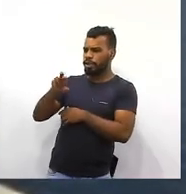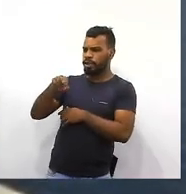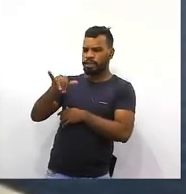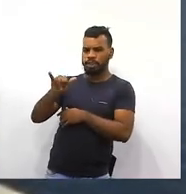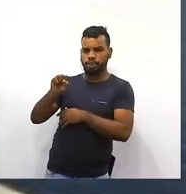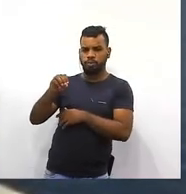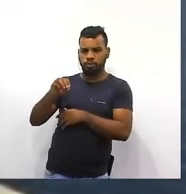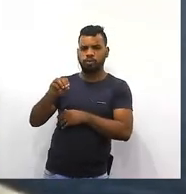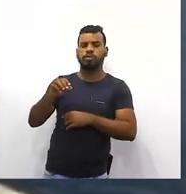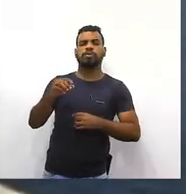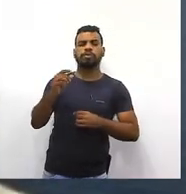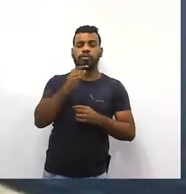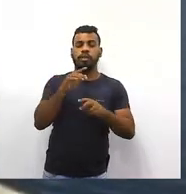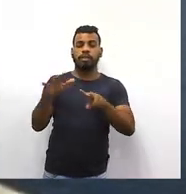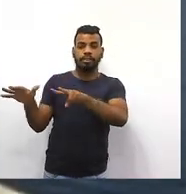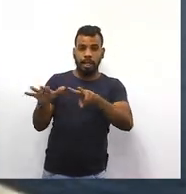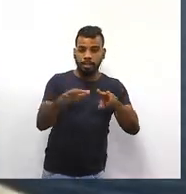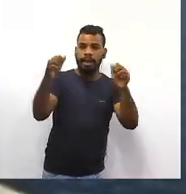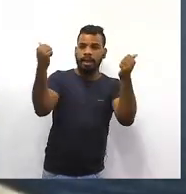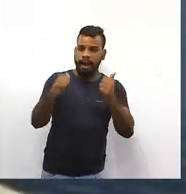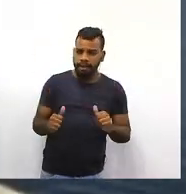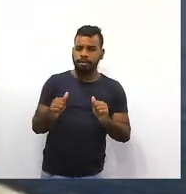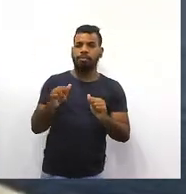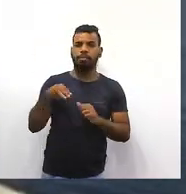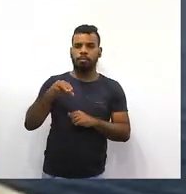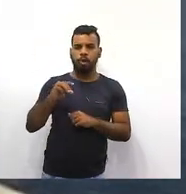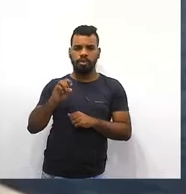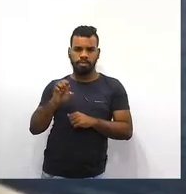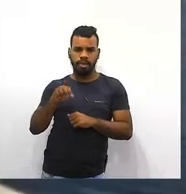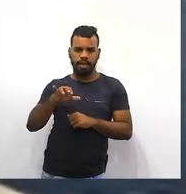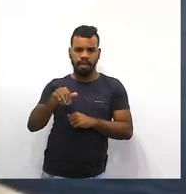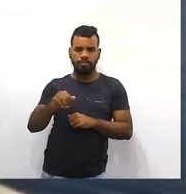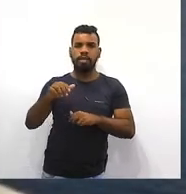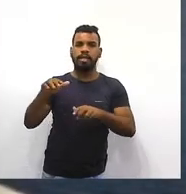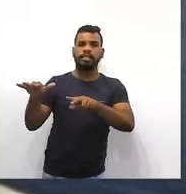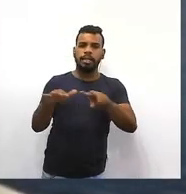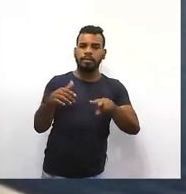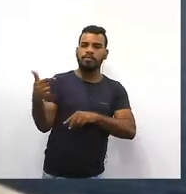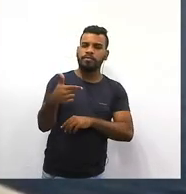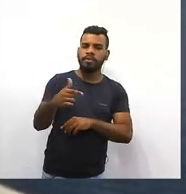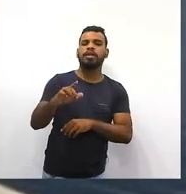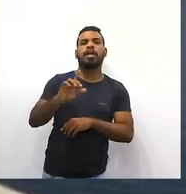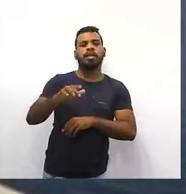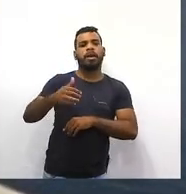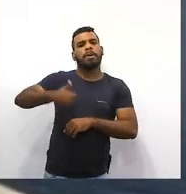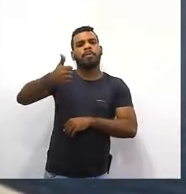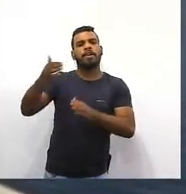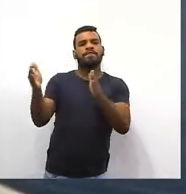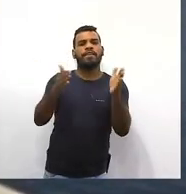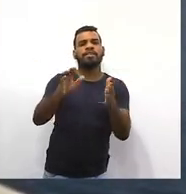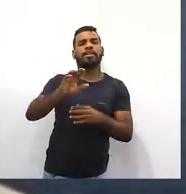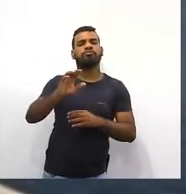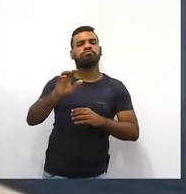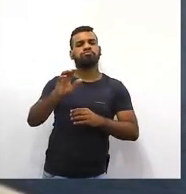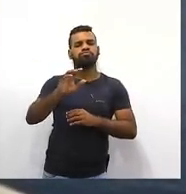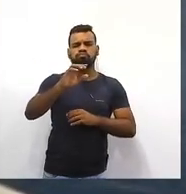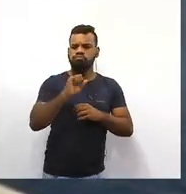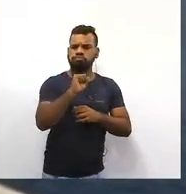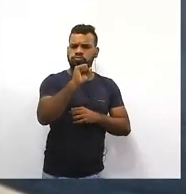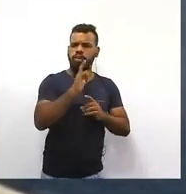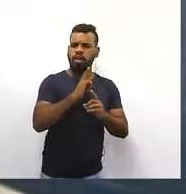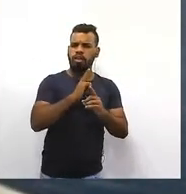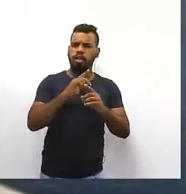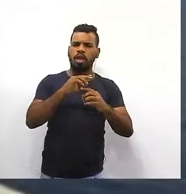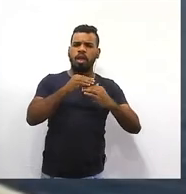falando, inicia-se com a Semana de Arte Moderna, a Semana de 22, tem a primeira fase, a fase heróica, a fase de ruptura,